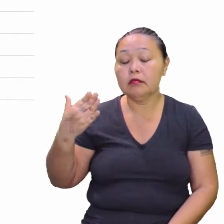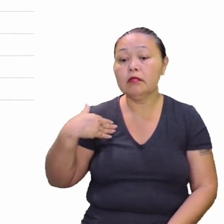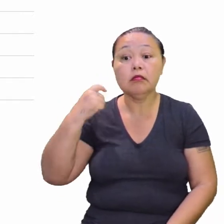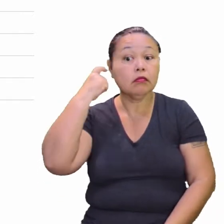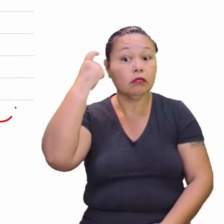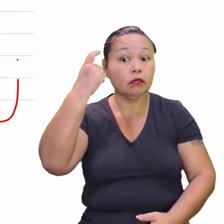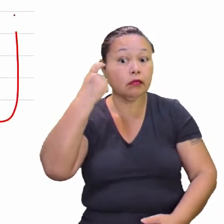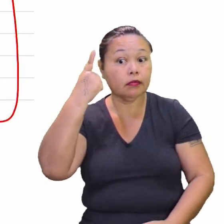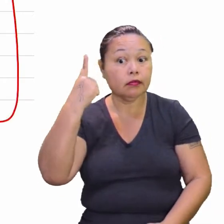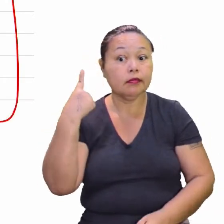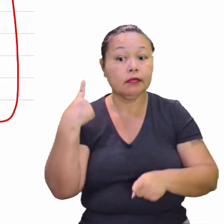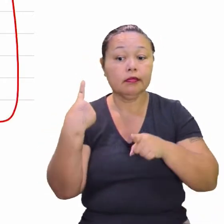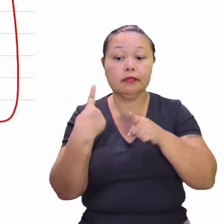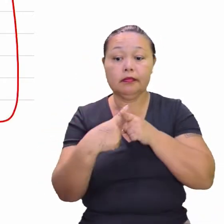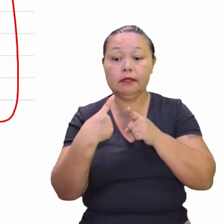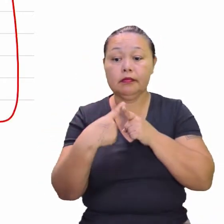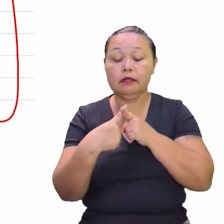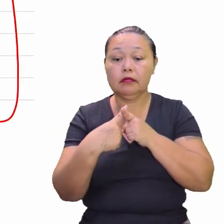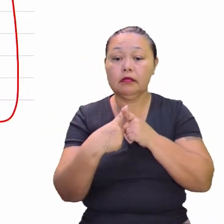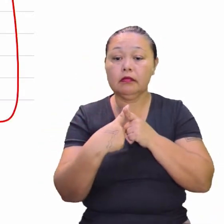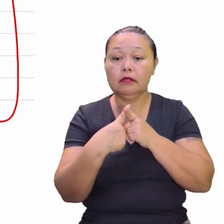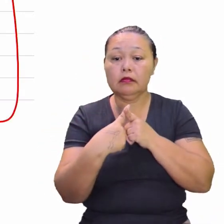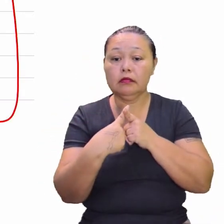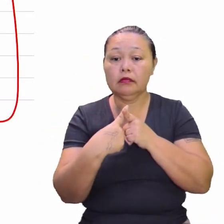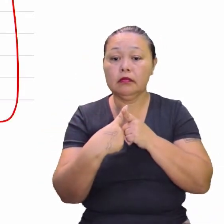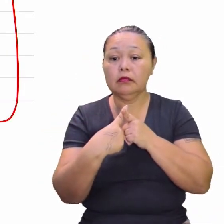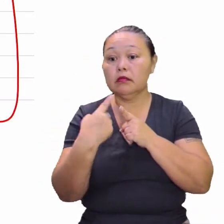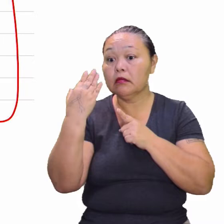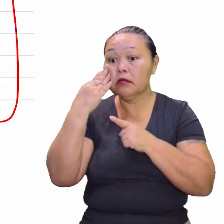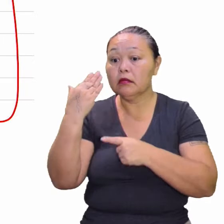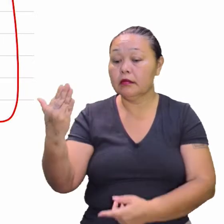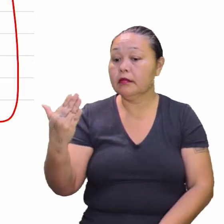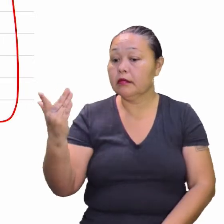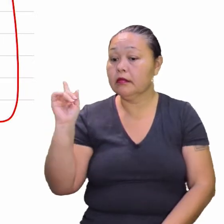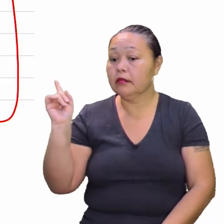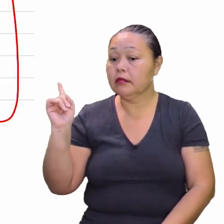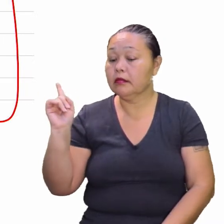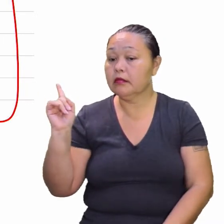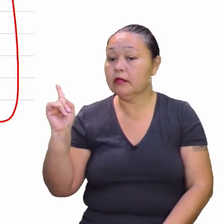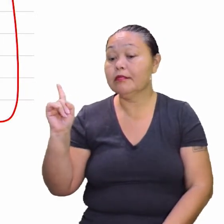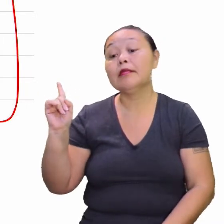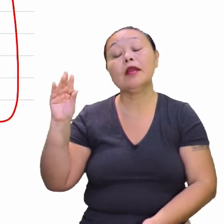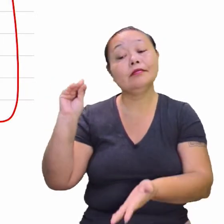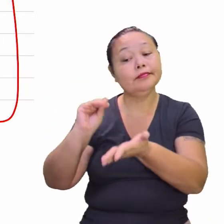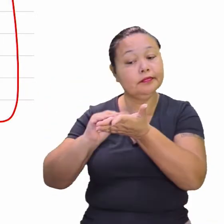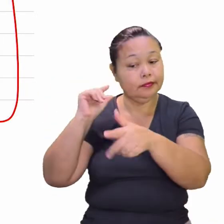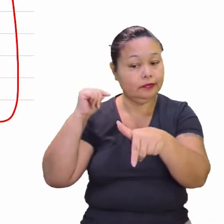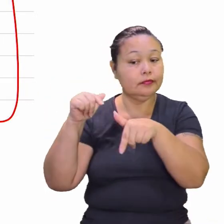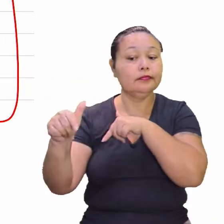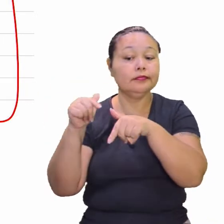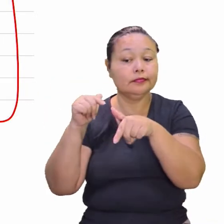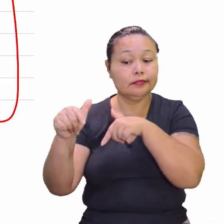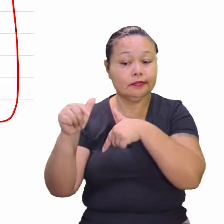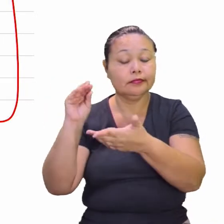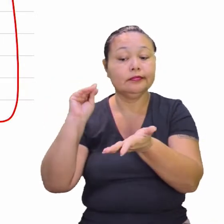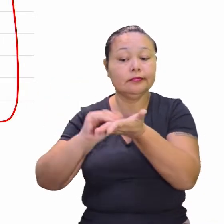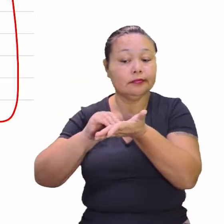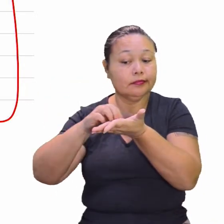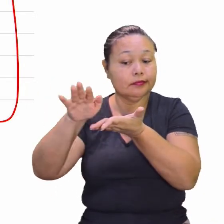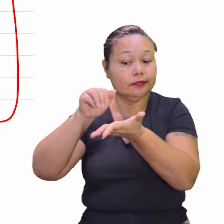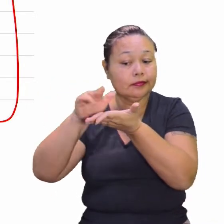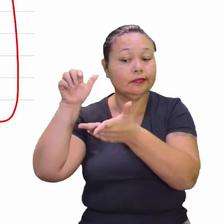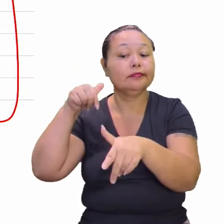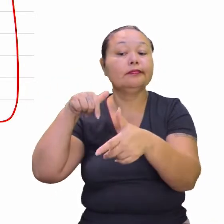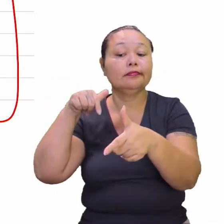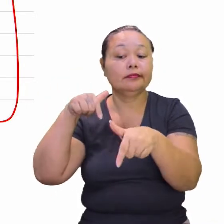nos preocupa porque evidencia desemprego. É isso, Rogério?